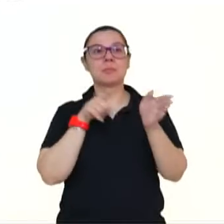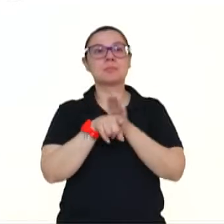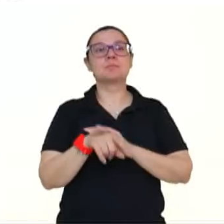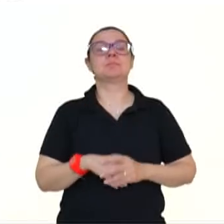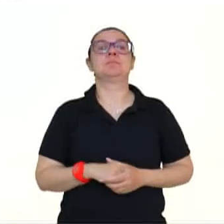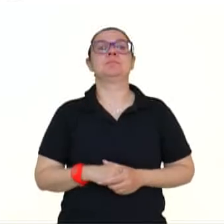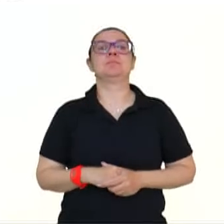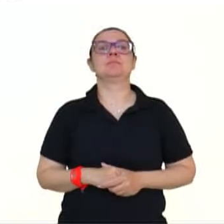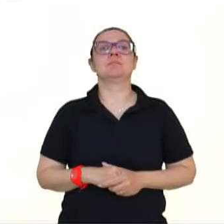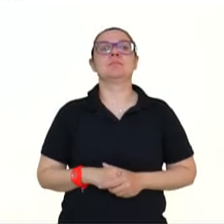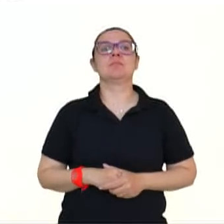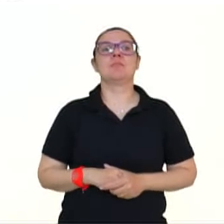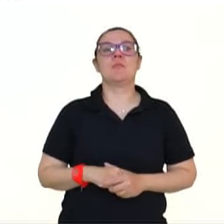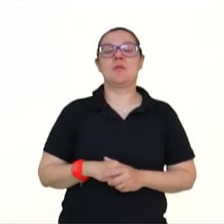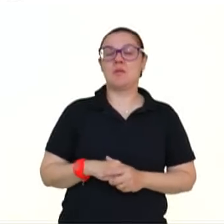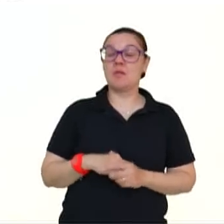pergunta.